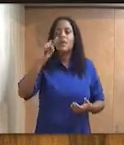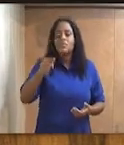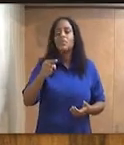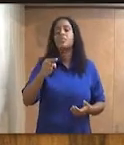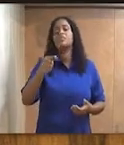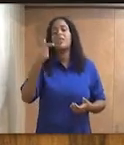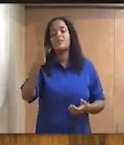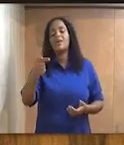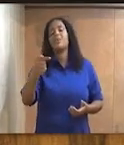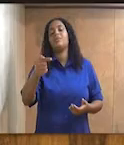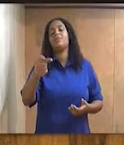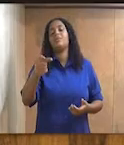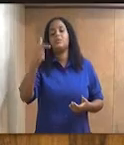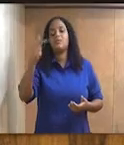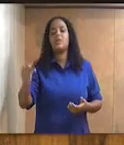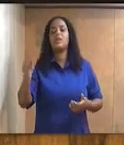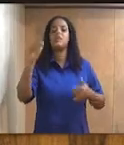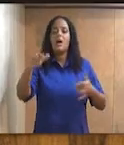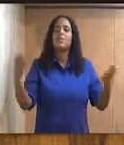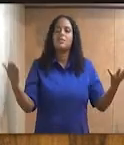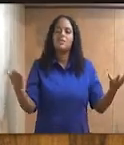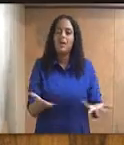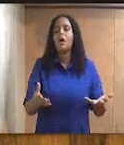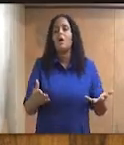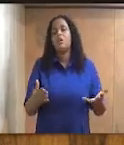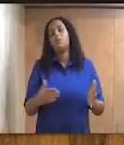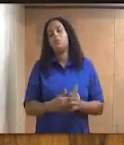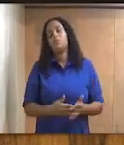IPCA, até agora.